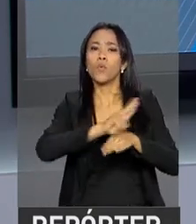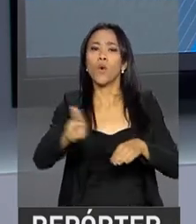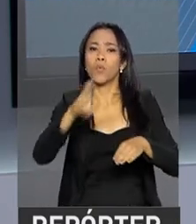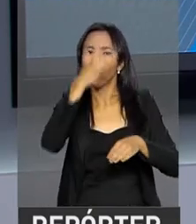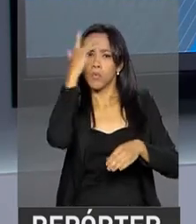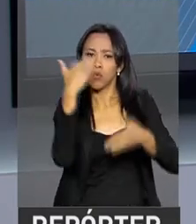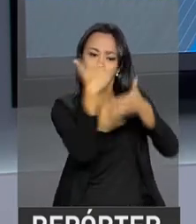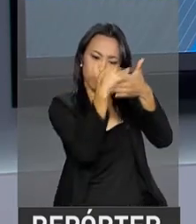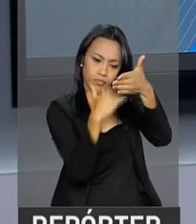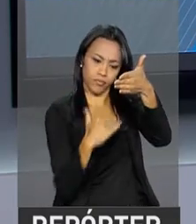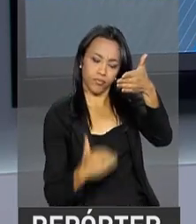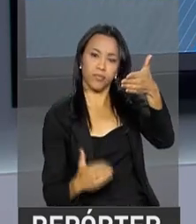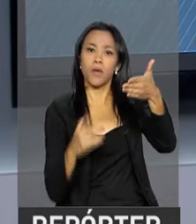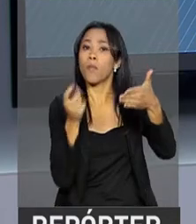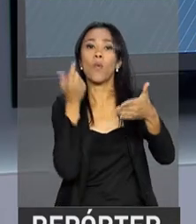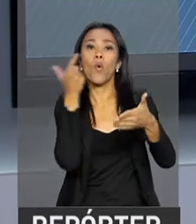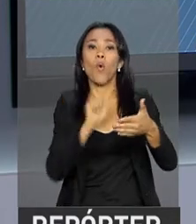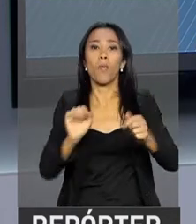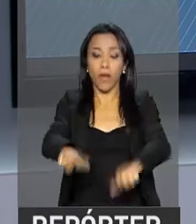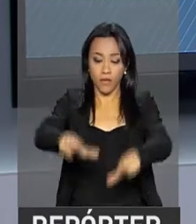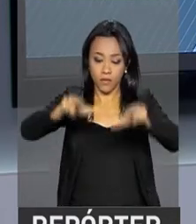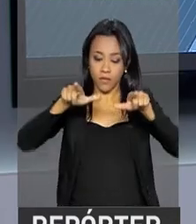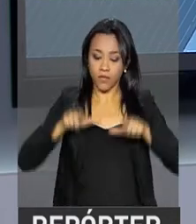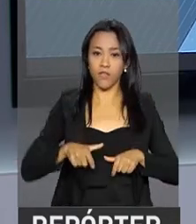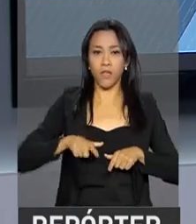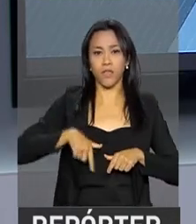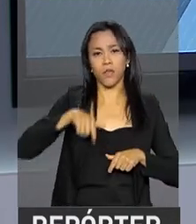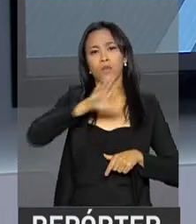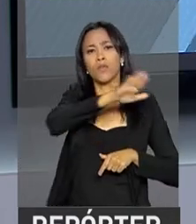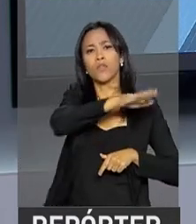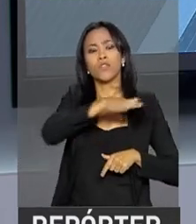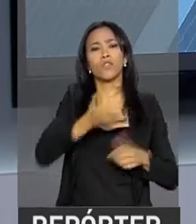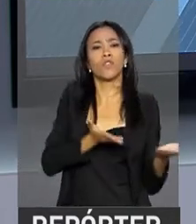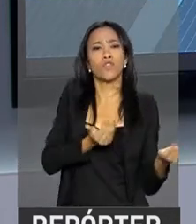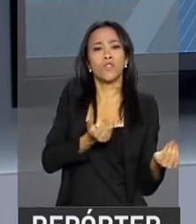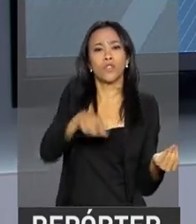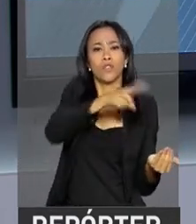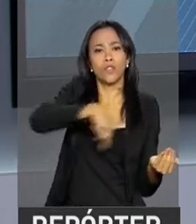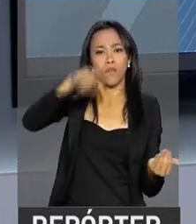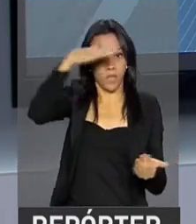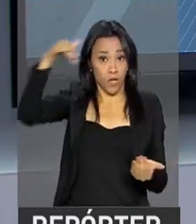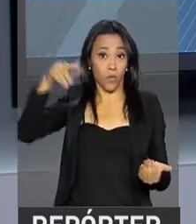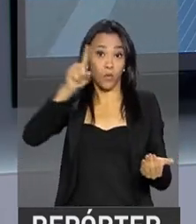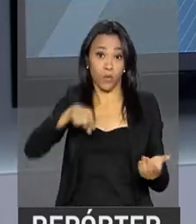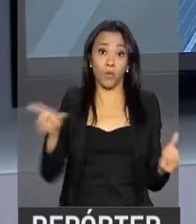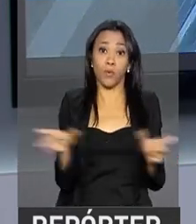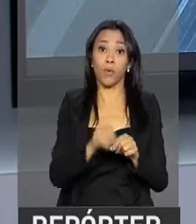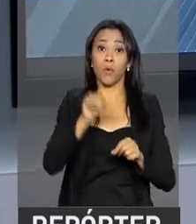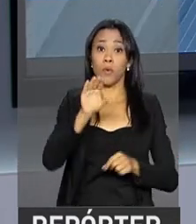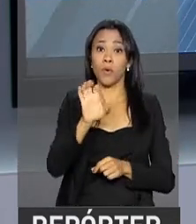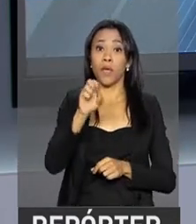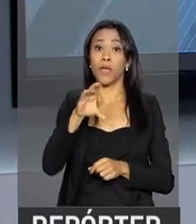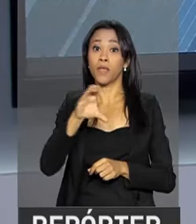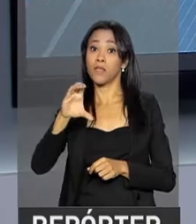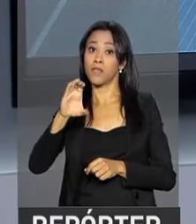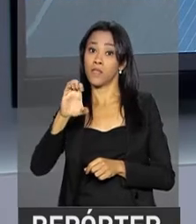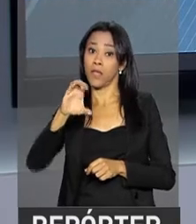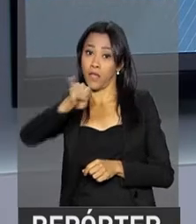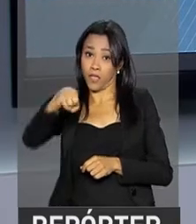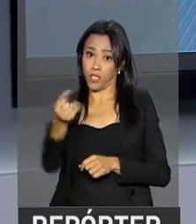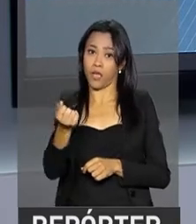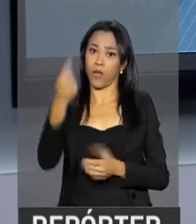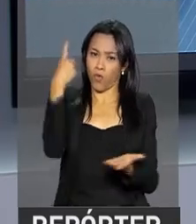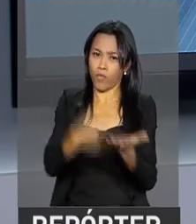para certificação de competências de jovens e adultos a entrevista coletiva está marcada para o meio dia e nós vamos